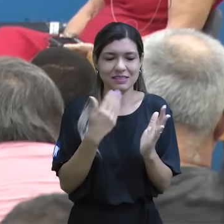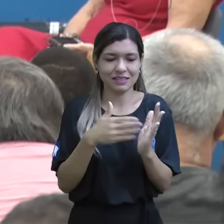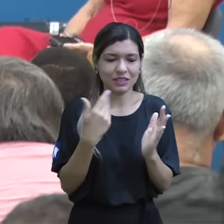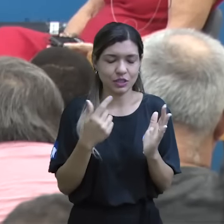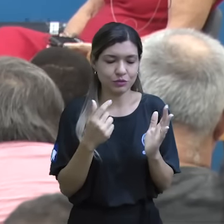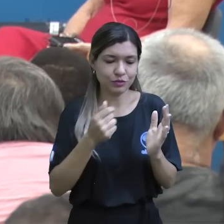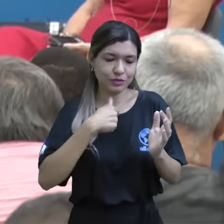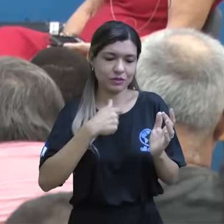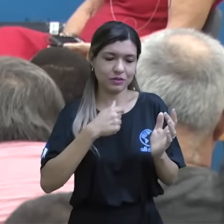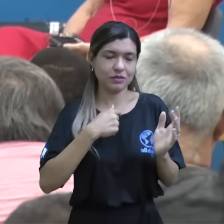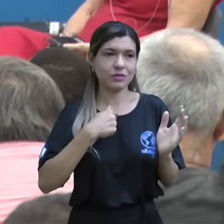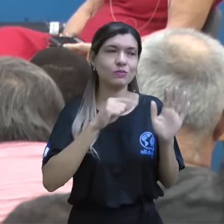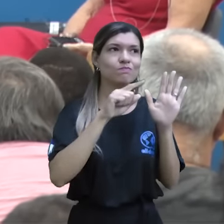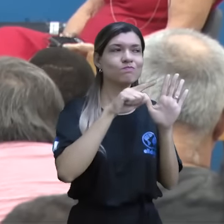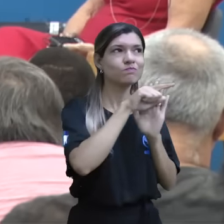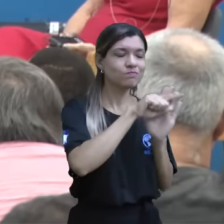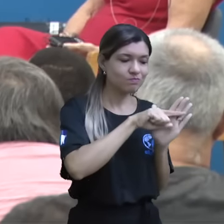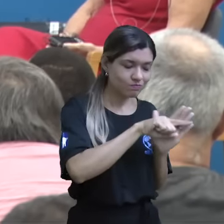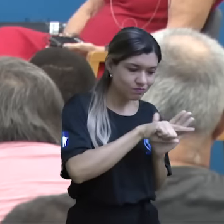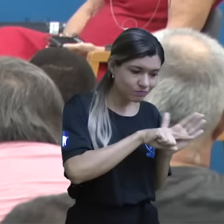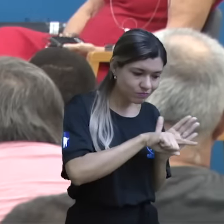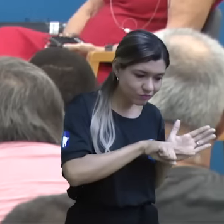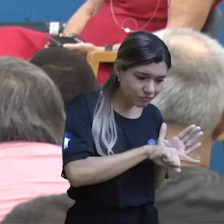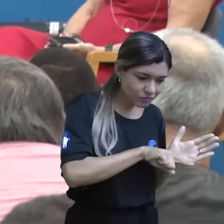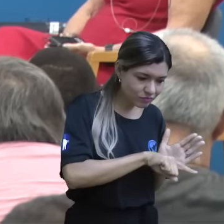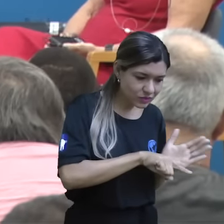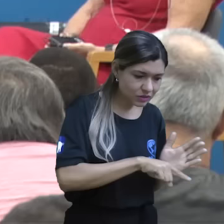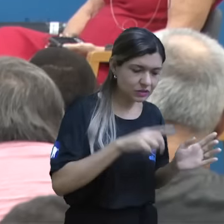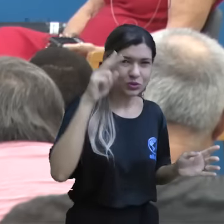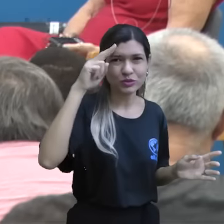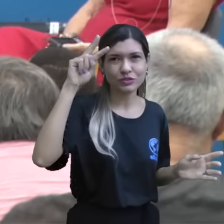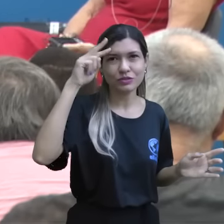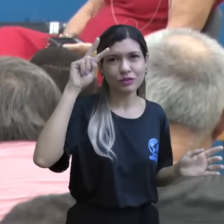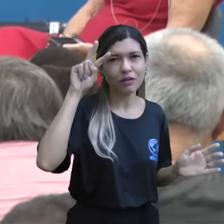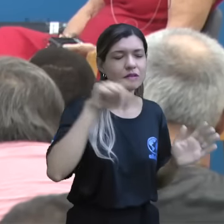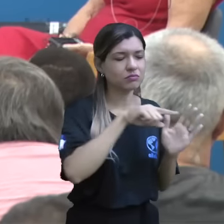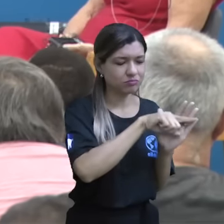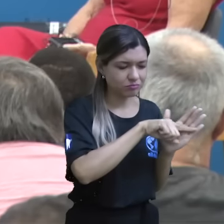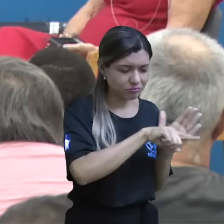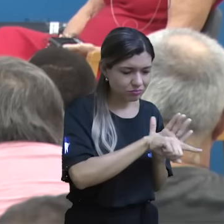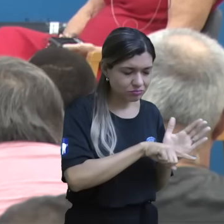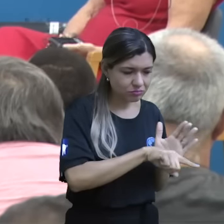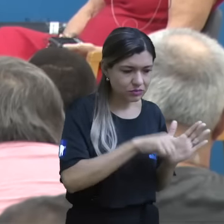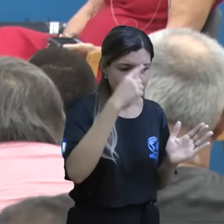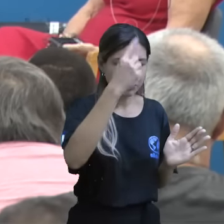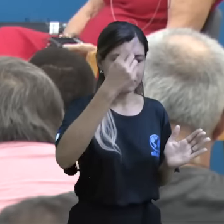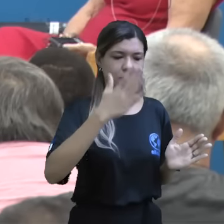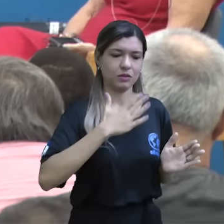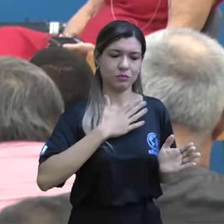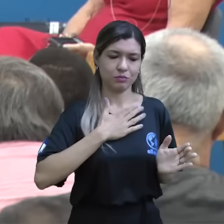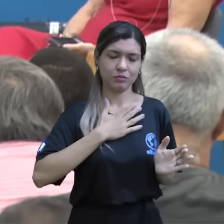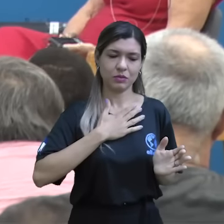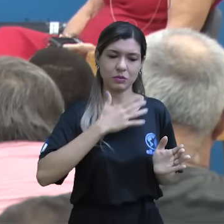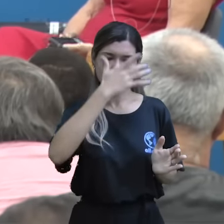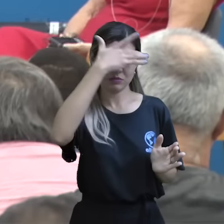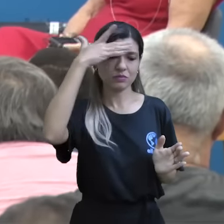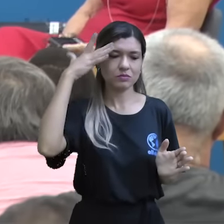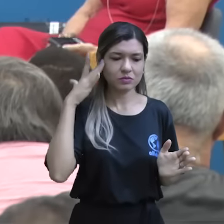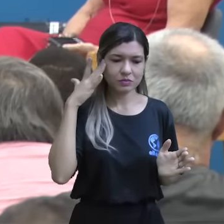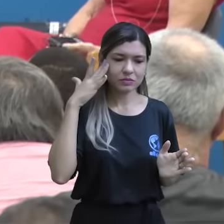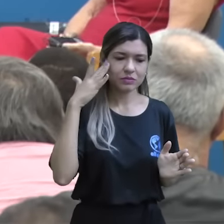antropologia, então eu justamente parti da onde o Francisco de Assis Barbosa disse que não poderia fazer, que era a questão